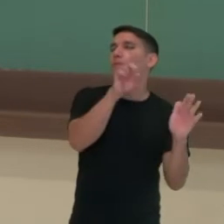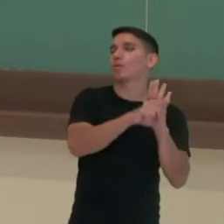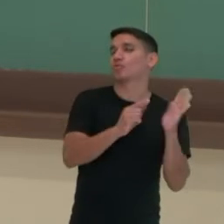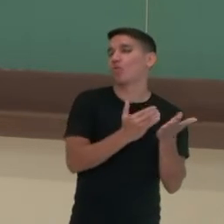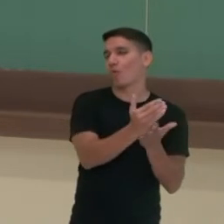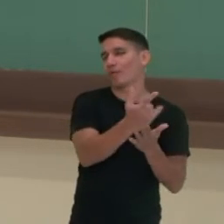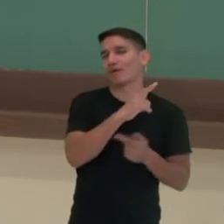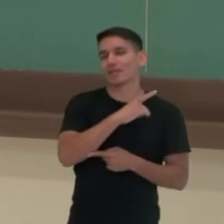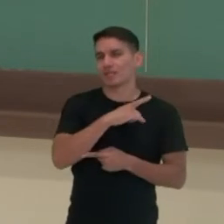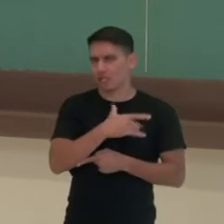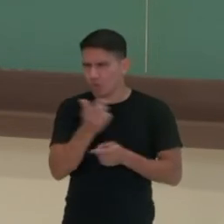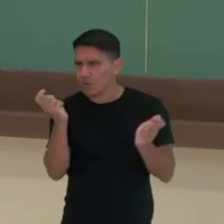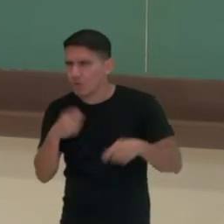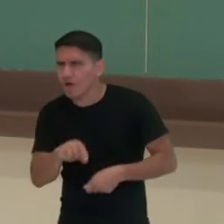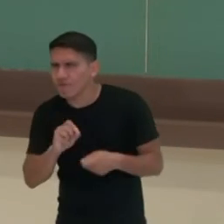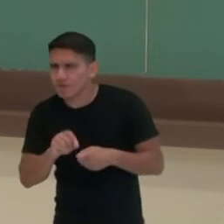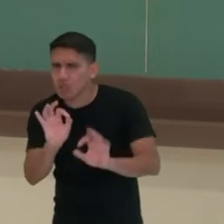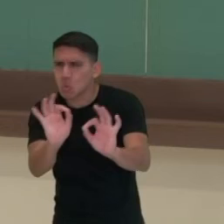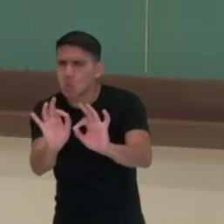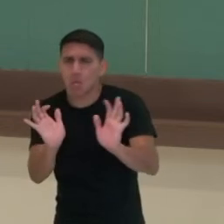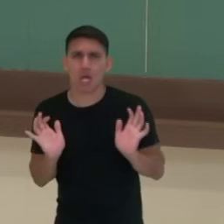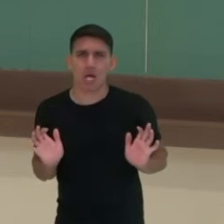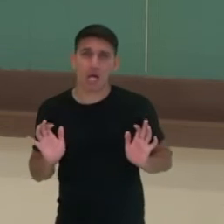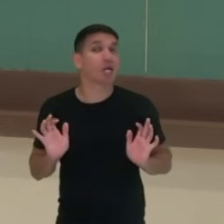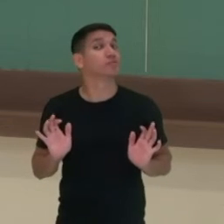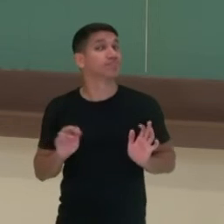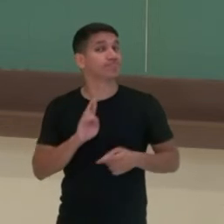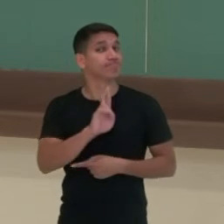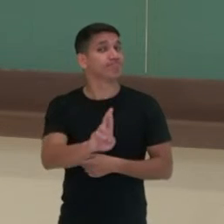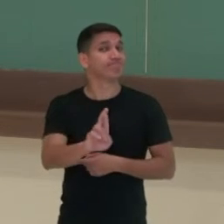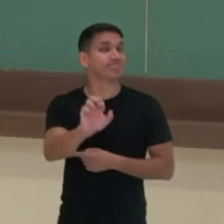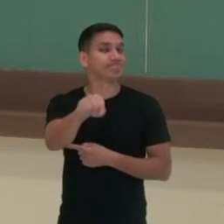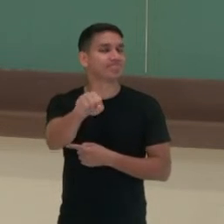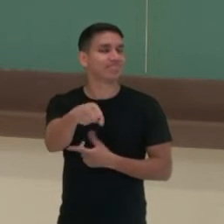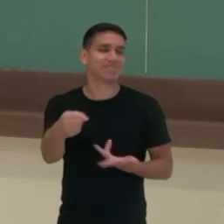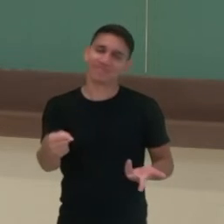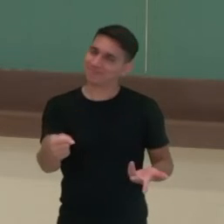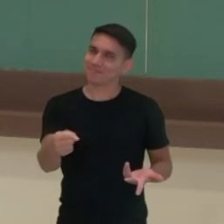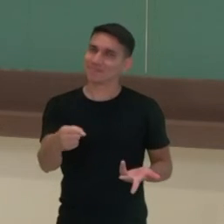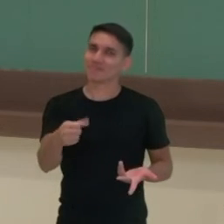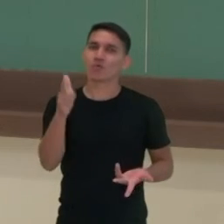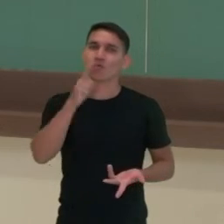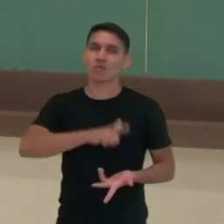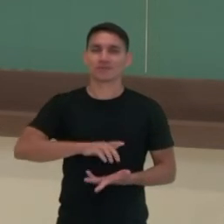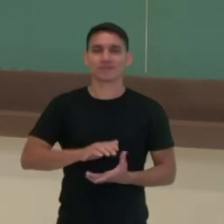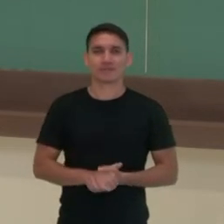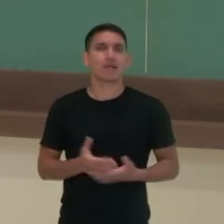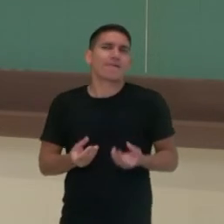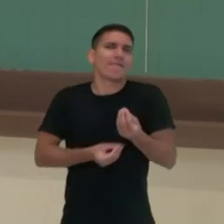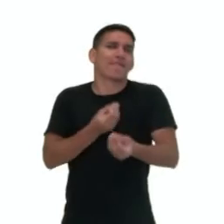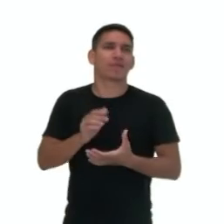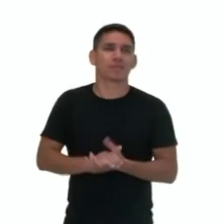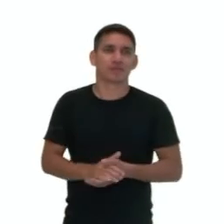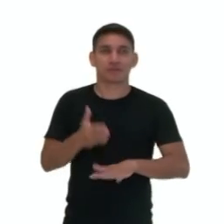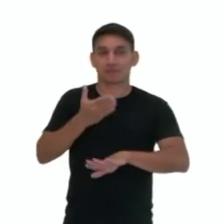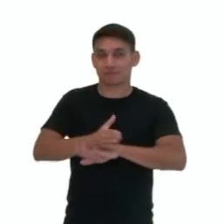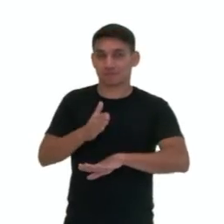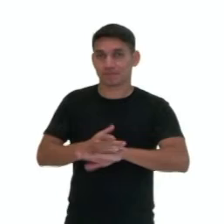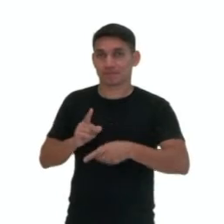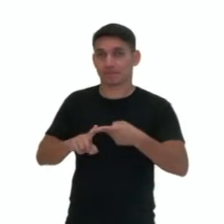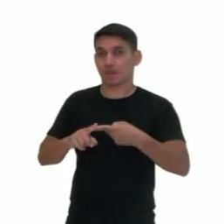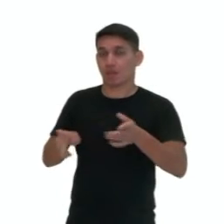ginástica sem aparelho, sem instrumentos, sem equipamento? Resposta é sim, dá sim. Então como que eu faço? Treino com o